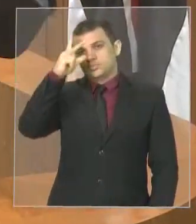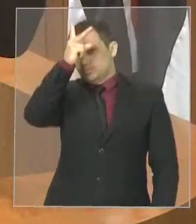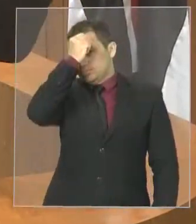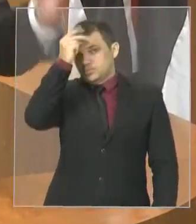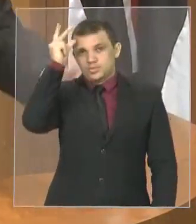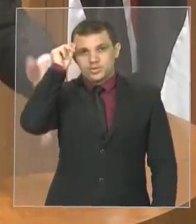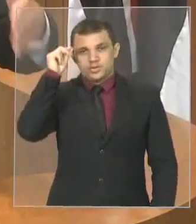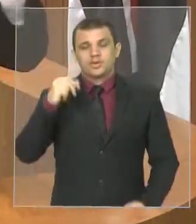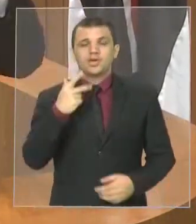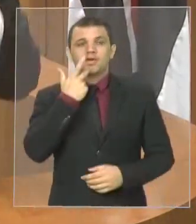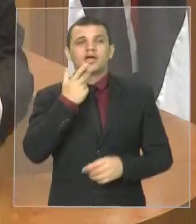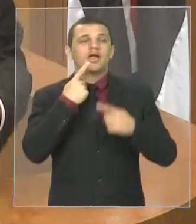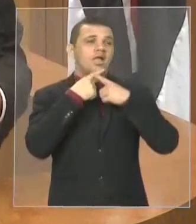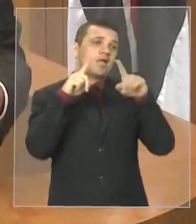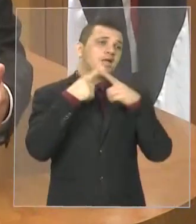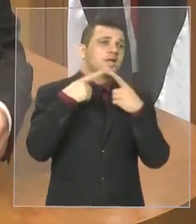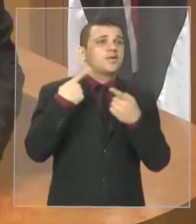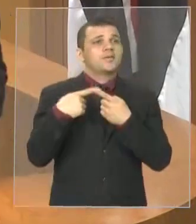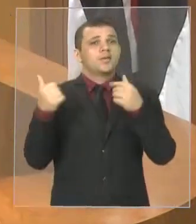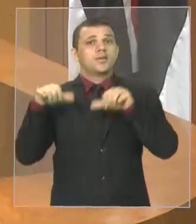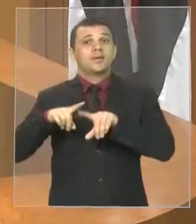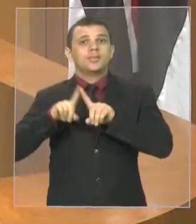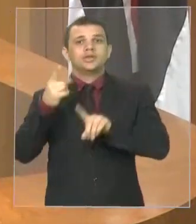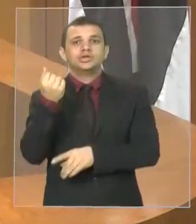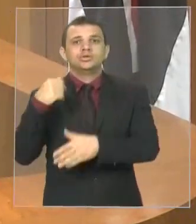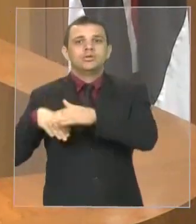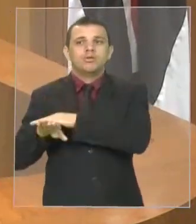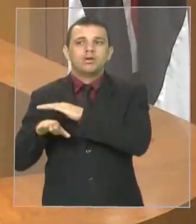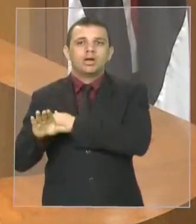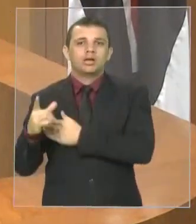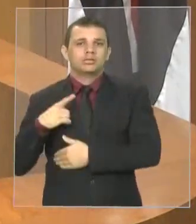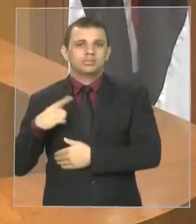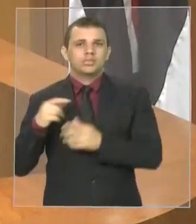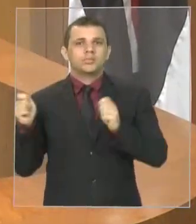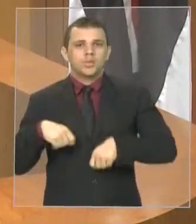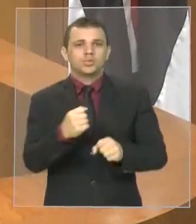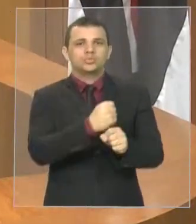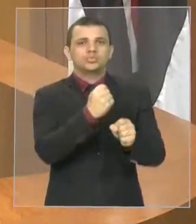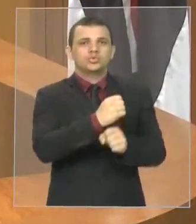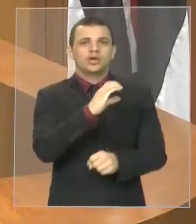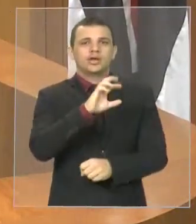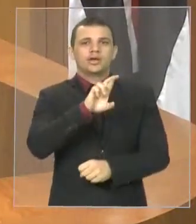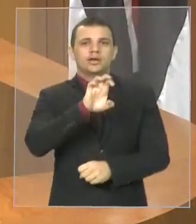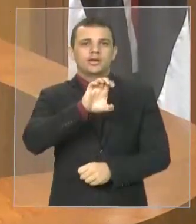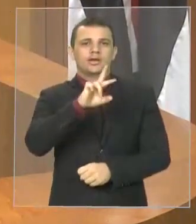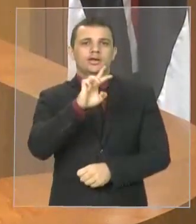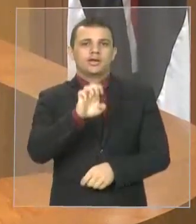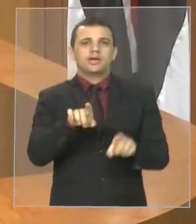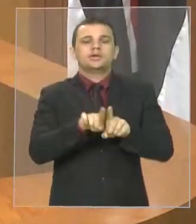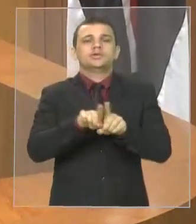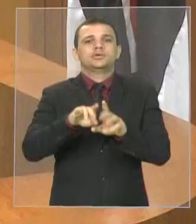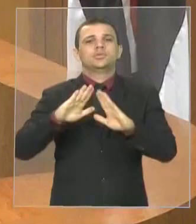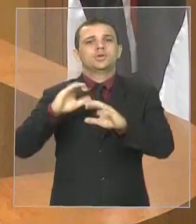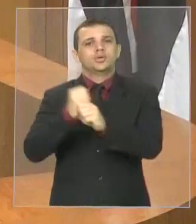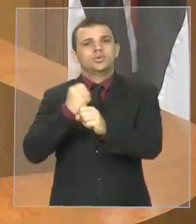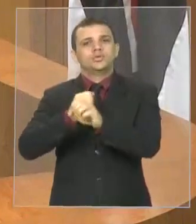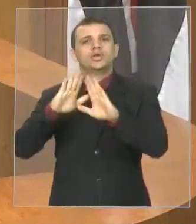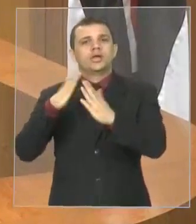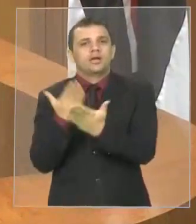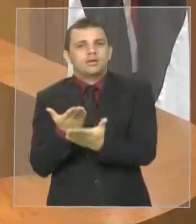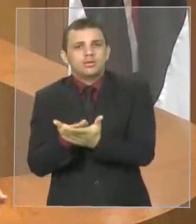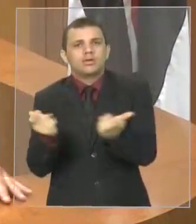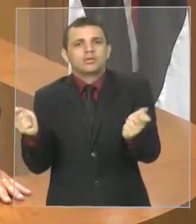para fazer as escolas e as creches e não consegue fazer o mínimo, que é começar ou terminar as